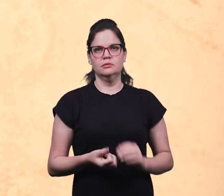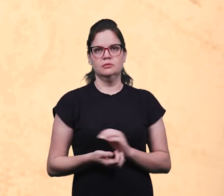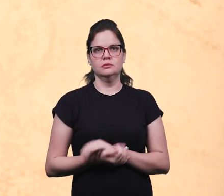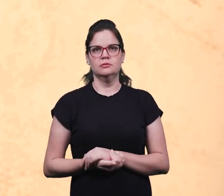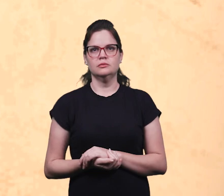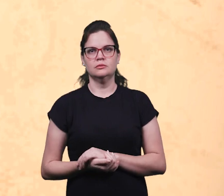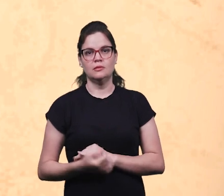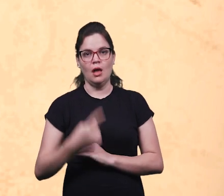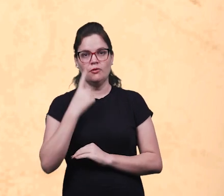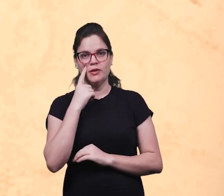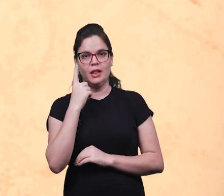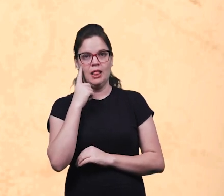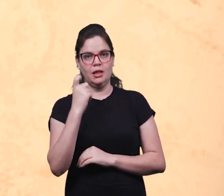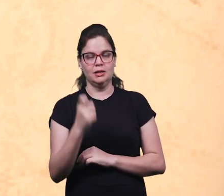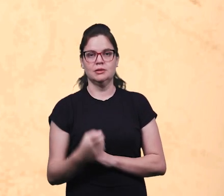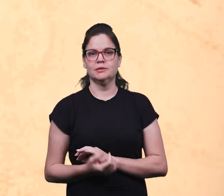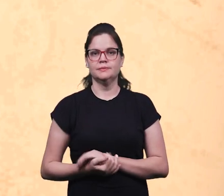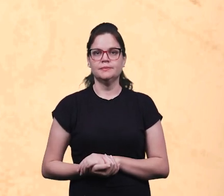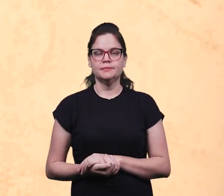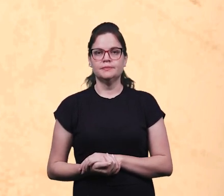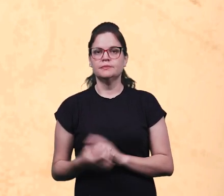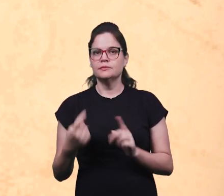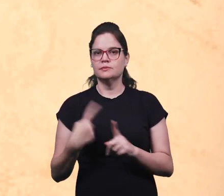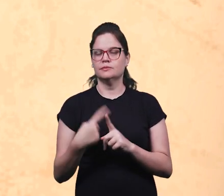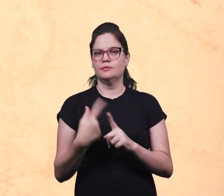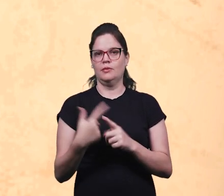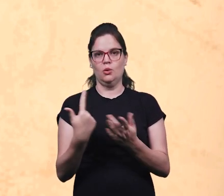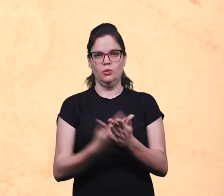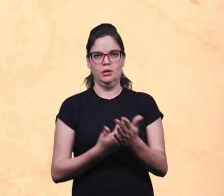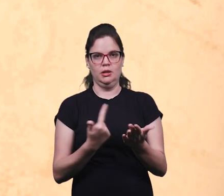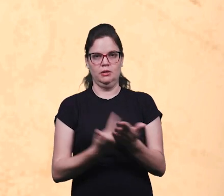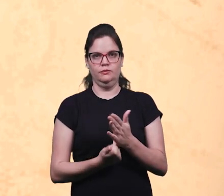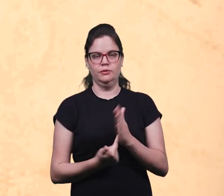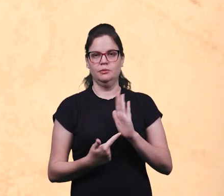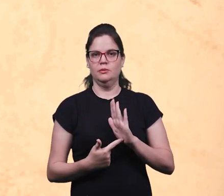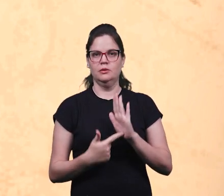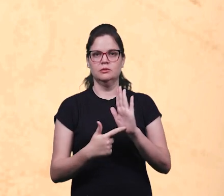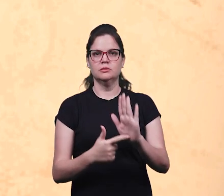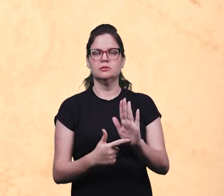é muito interessante porque o livro descreve